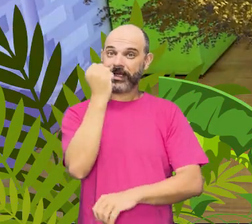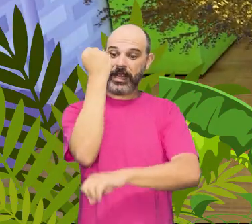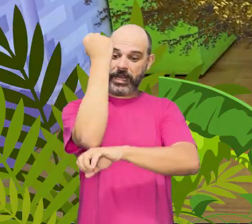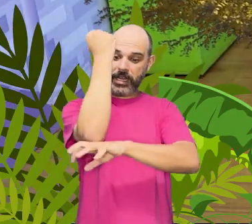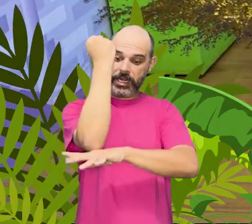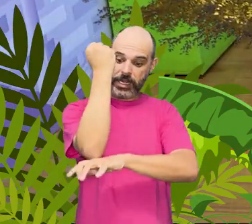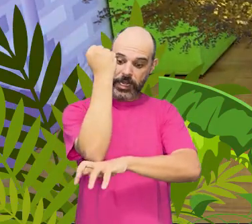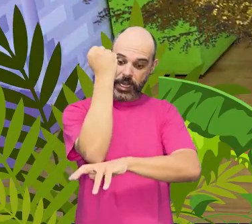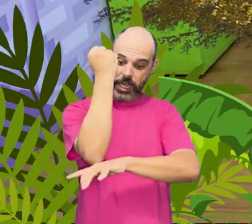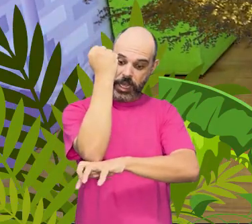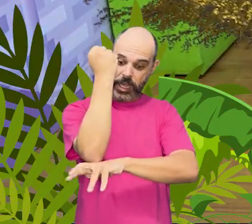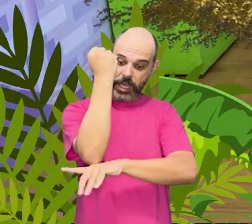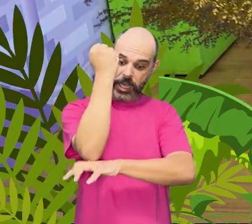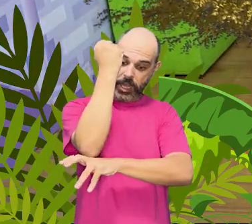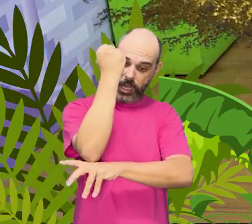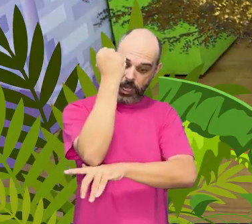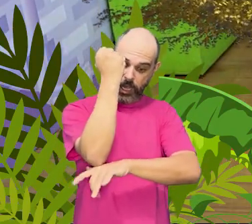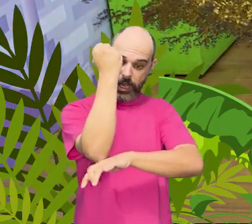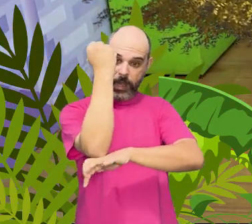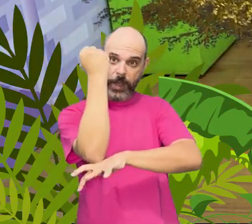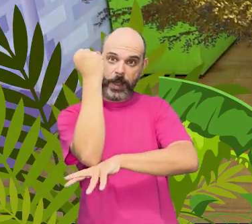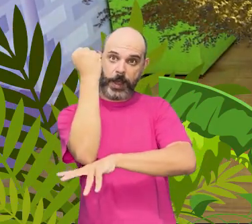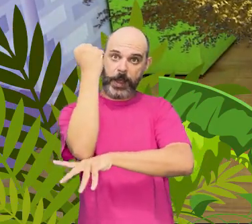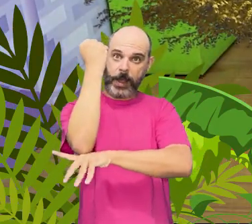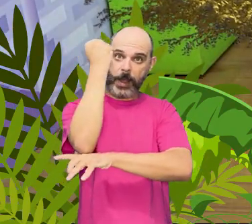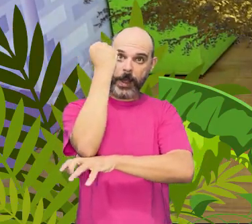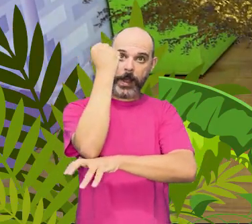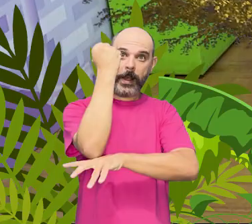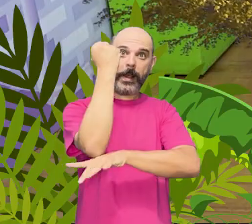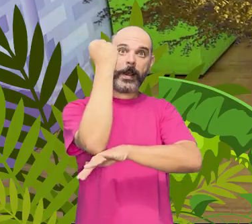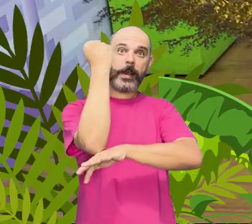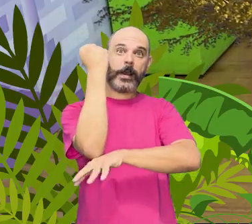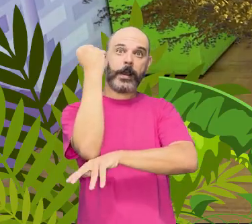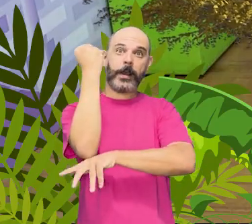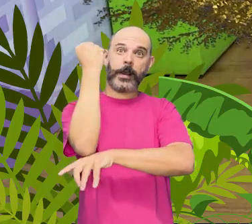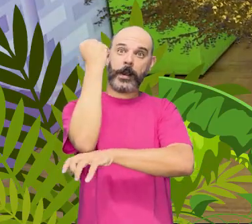As raízes crescem em movimento dançante embaixo da terra.